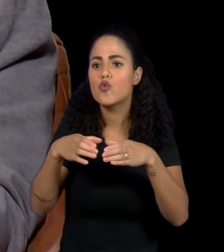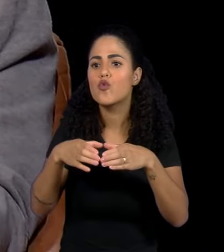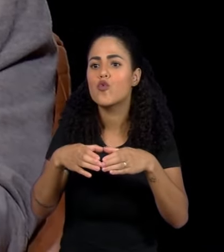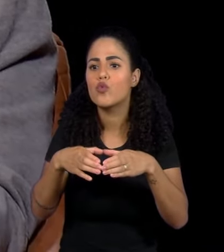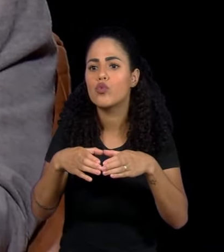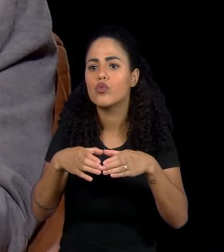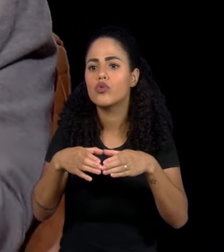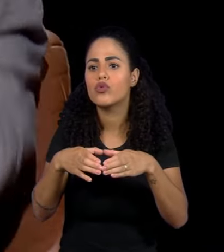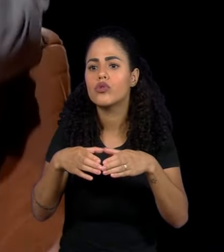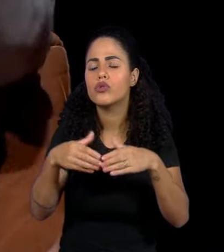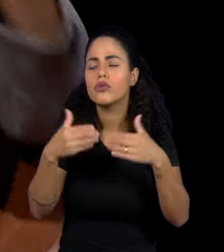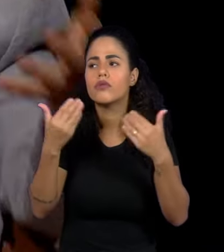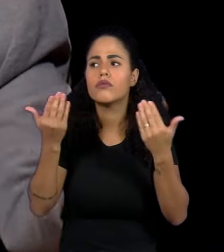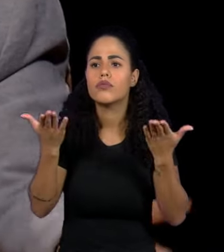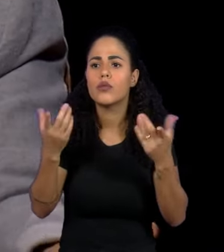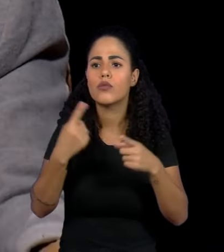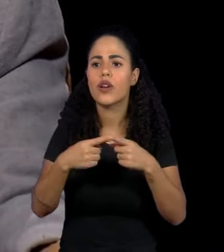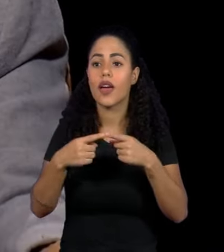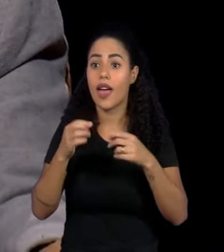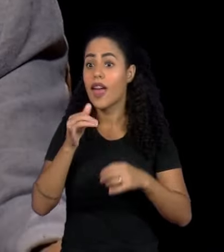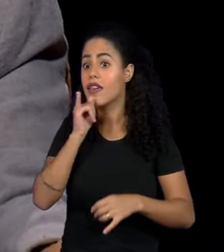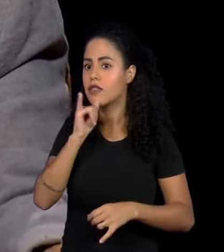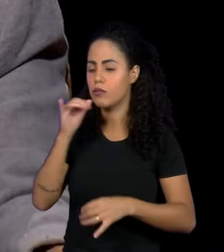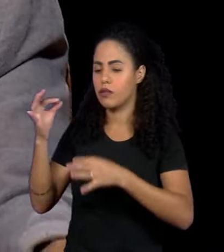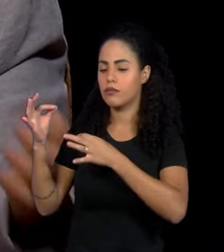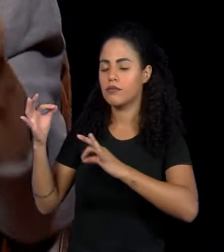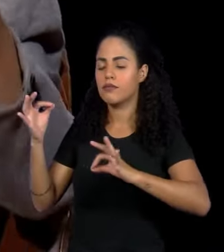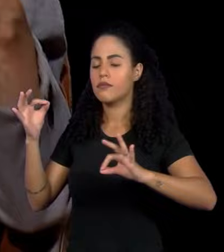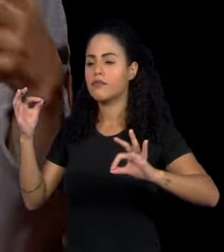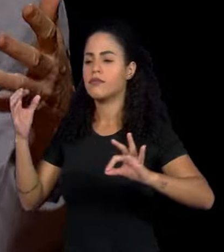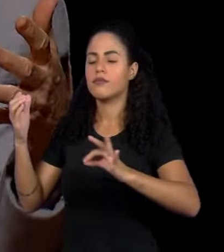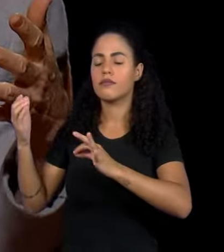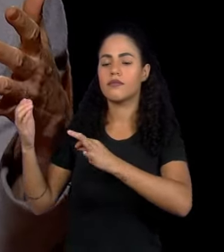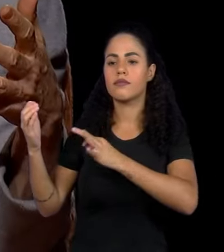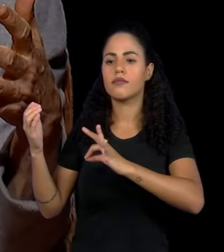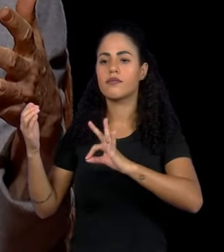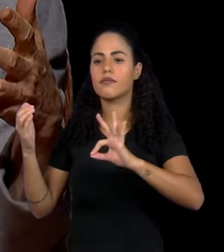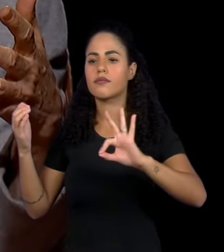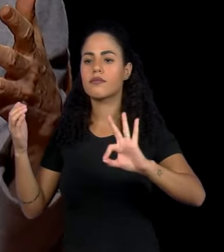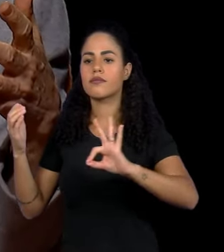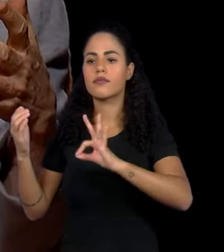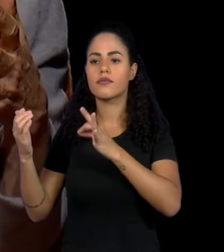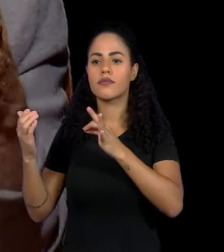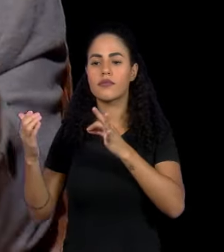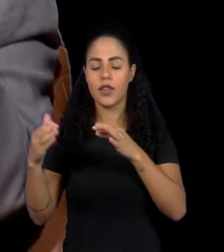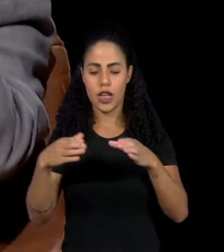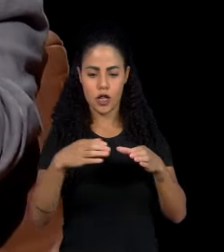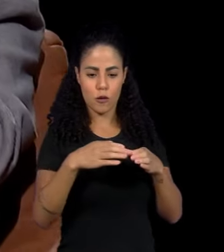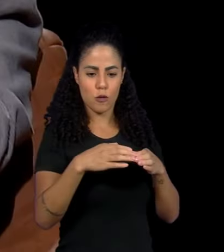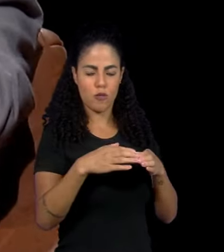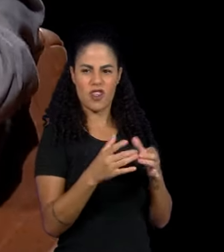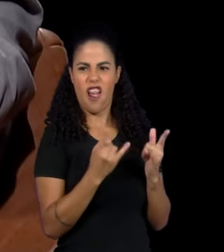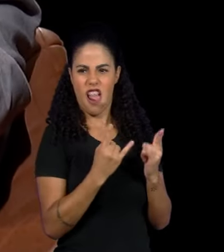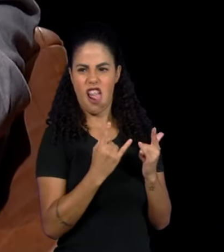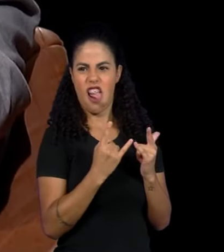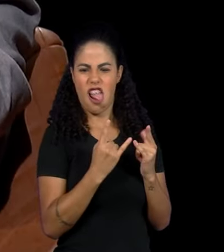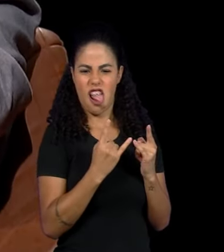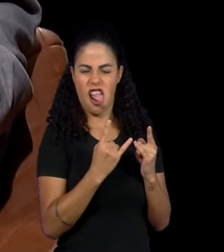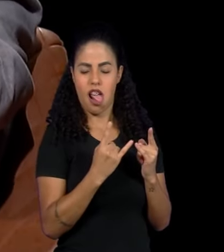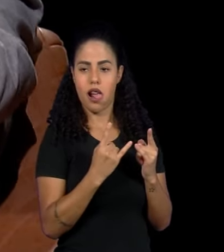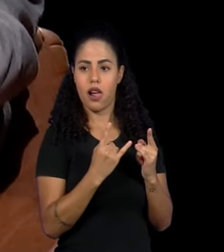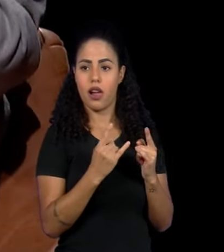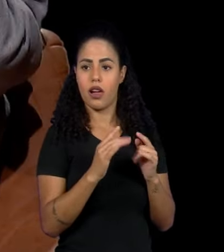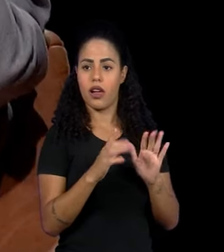ocidental, uma orquestra sinfônica e um grupo de rock. Quer dizer, o grupo de rock